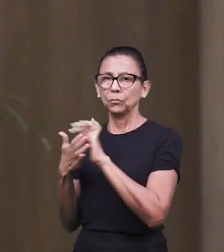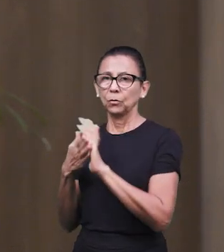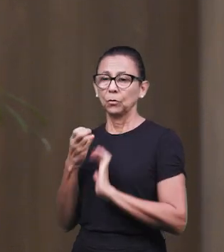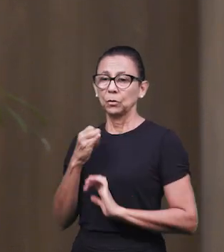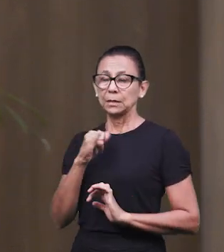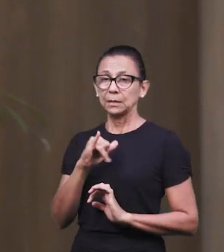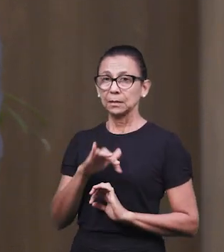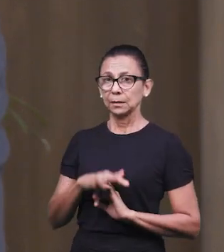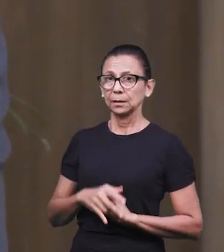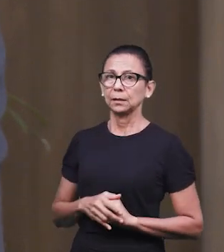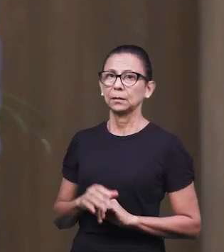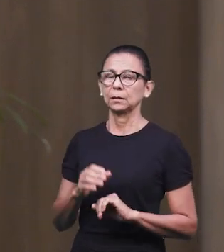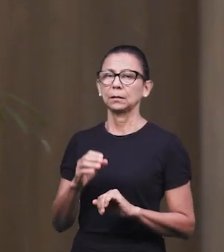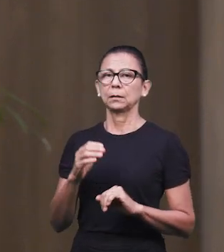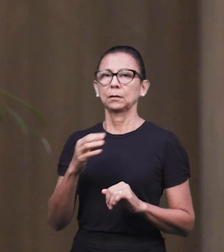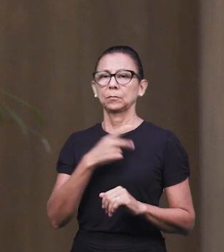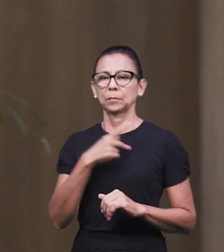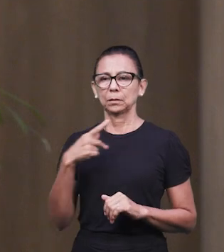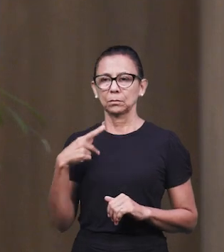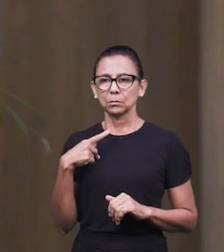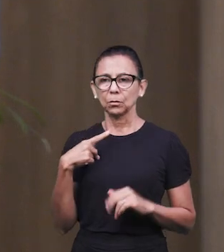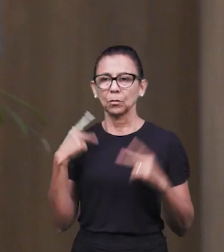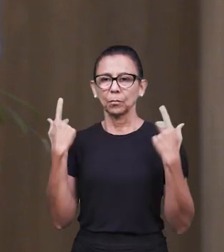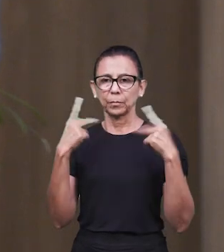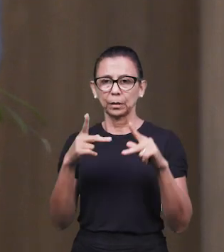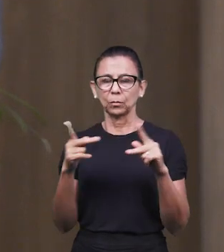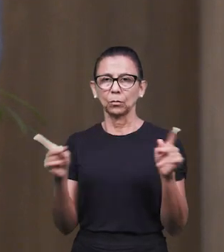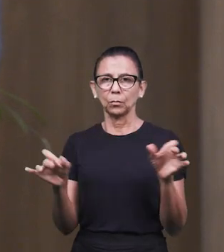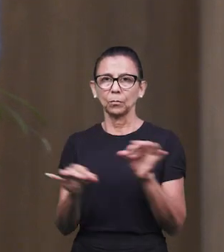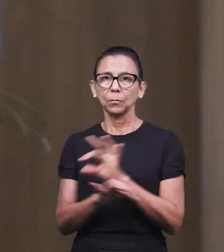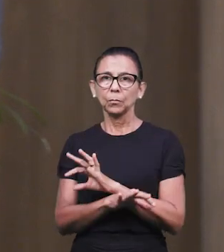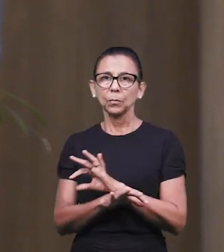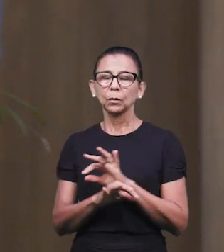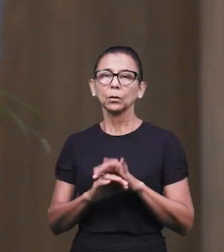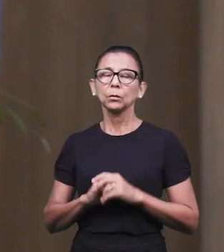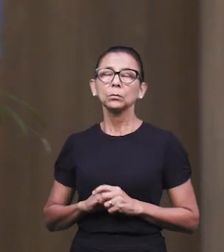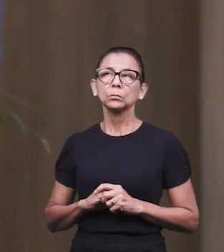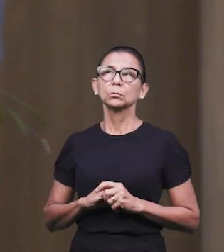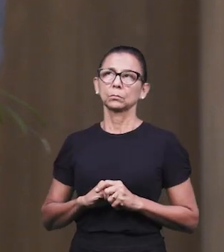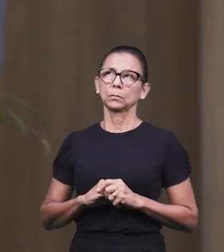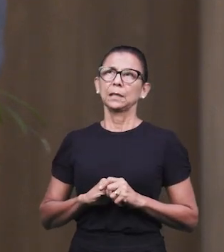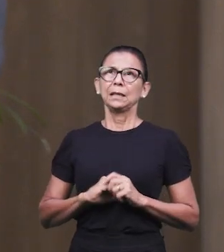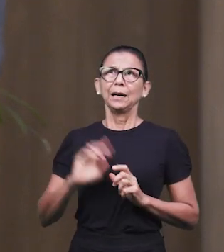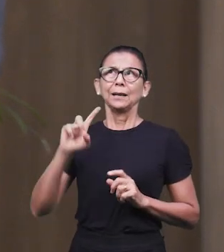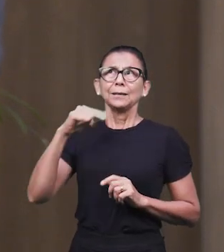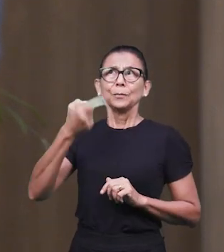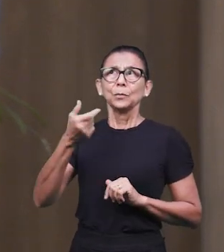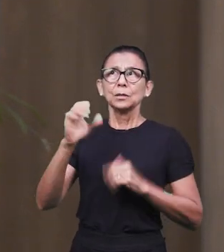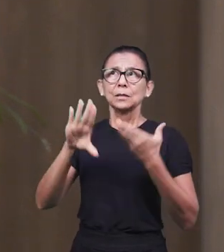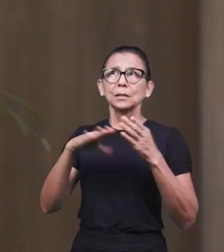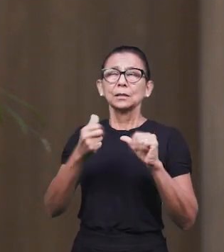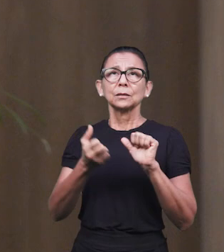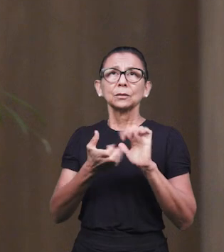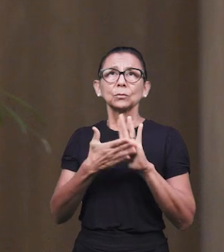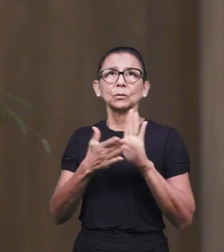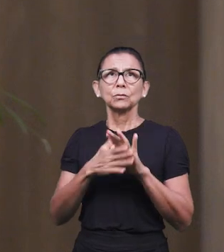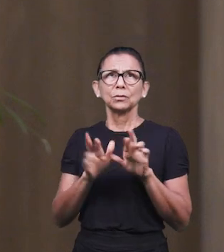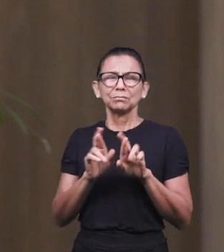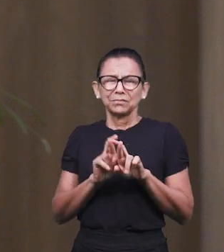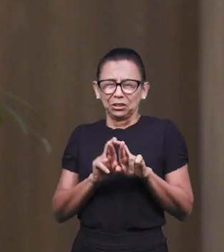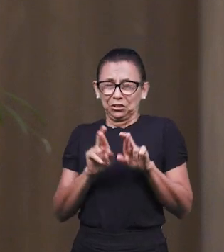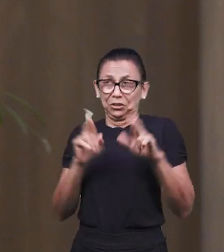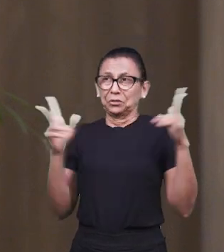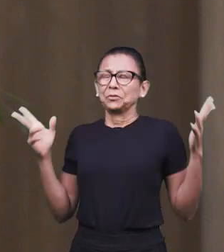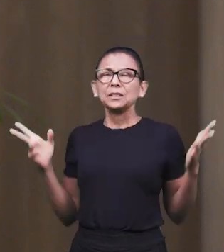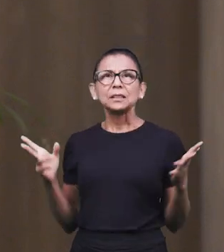se num culto o pastor acabou de pregar, você cantar um louvor que tem uma mensagem totalmente diferente é como se